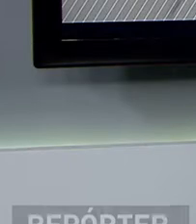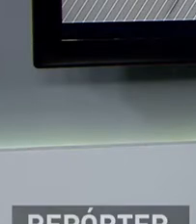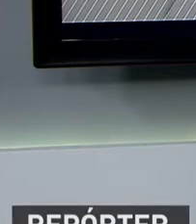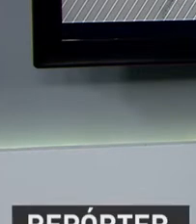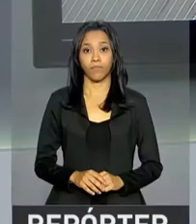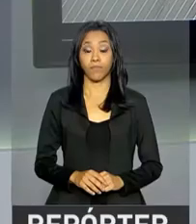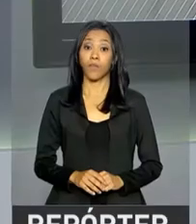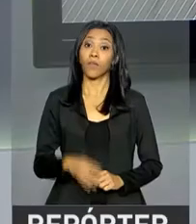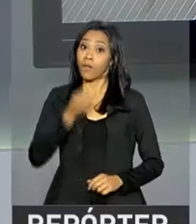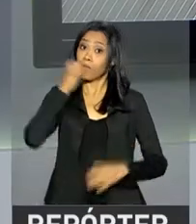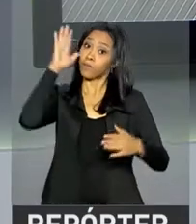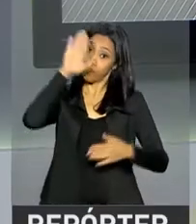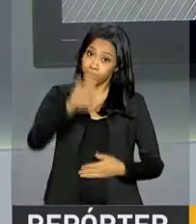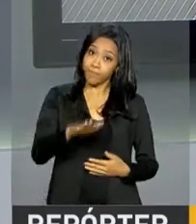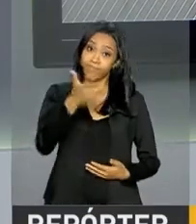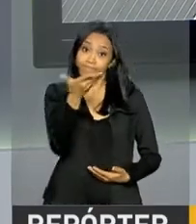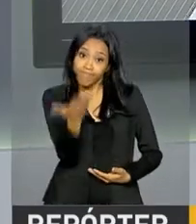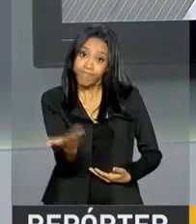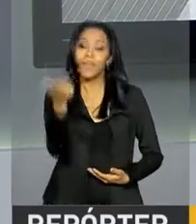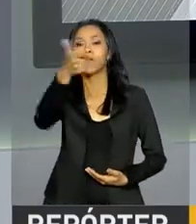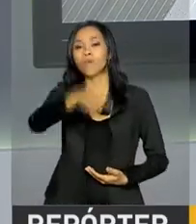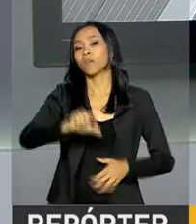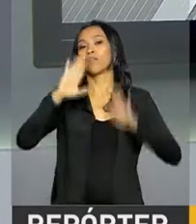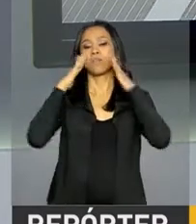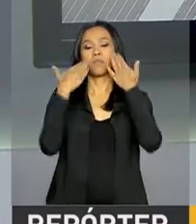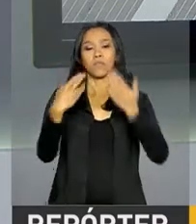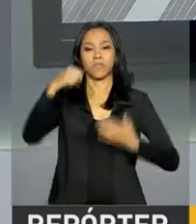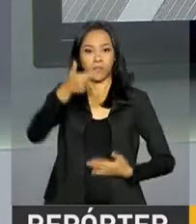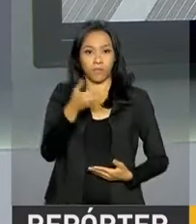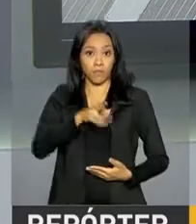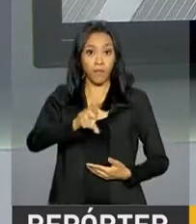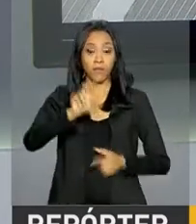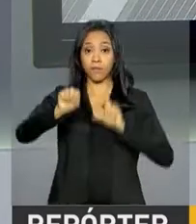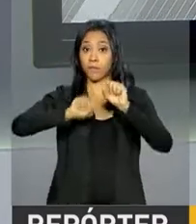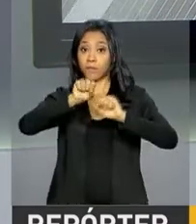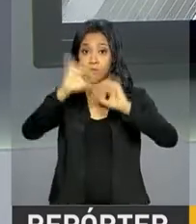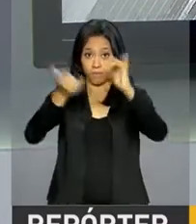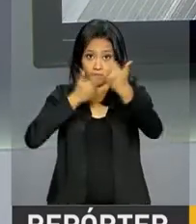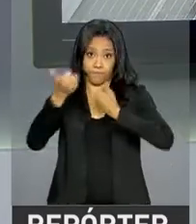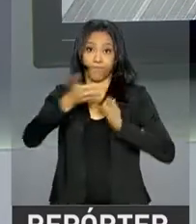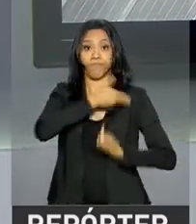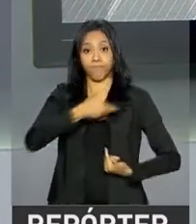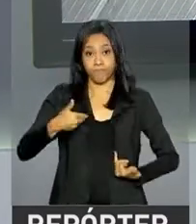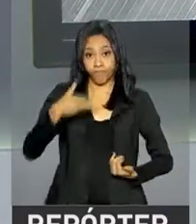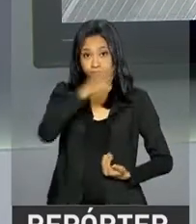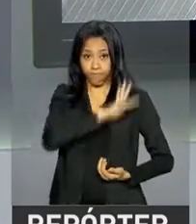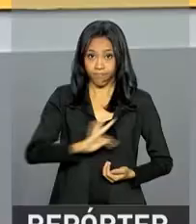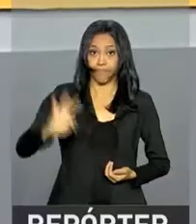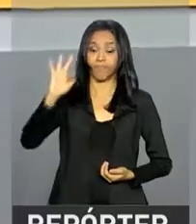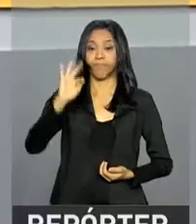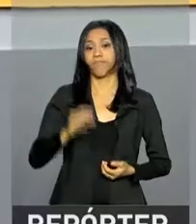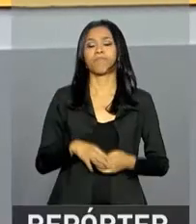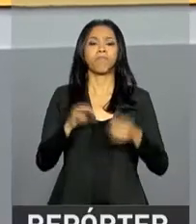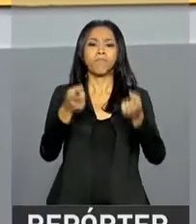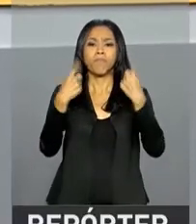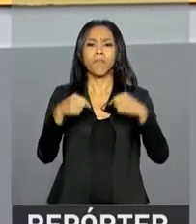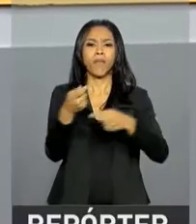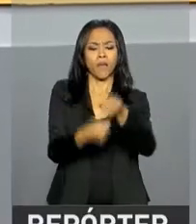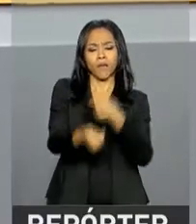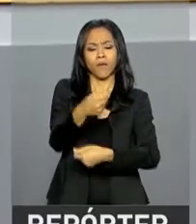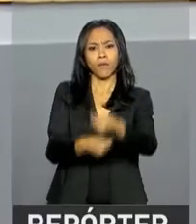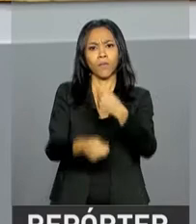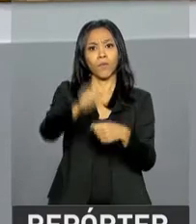olá boa tarde no ar mais uma edição do repórter nbr e as notícias do governo federal a economia brasileira